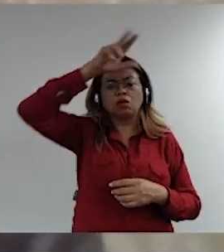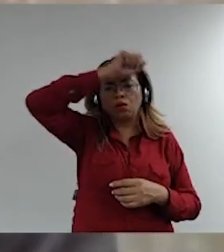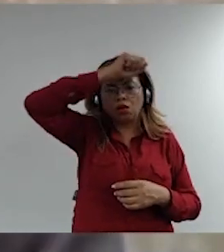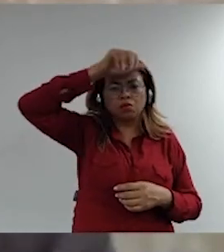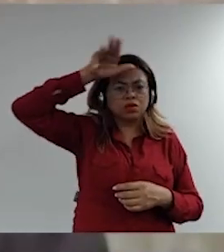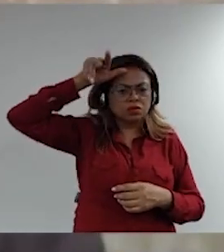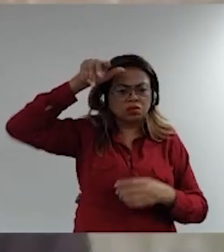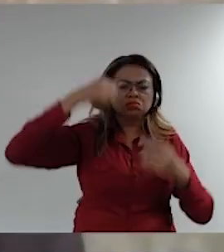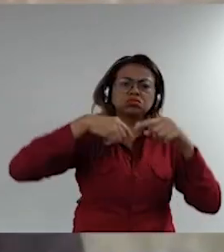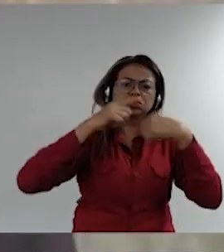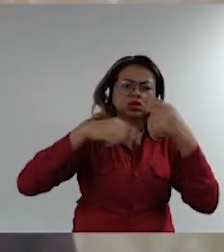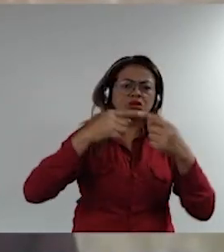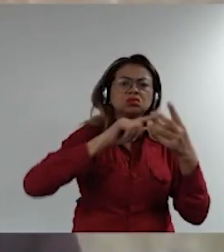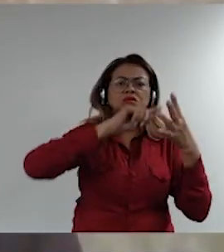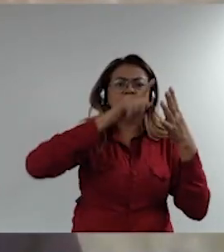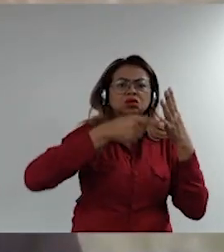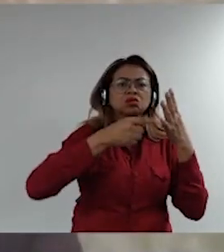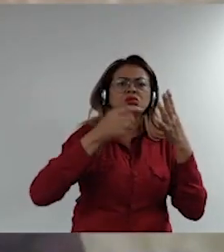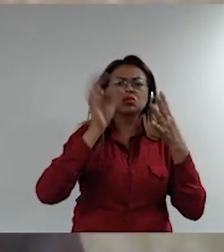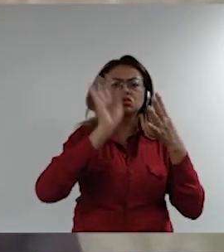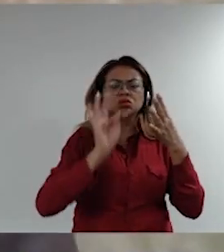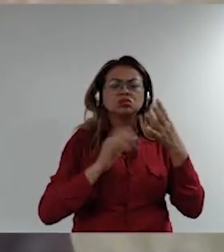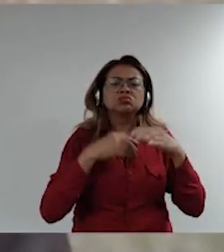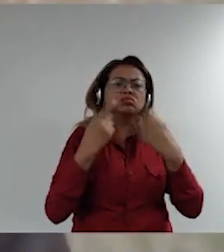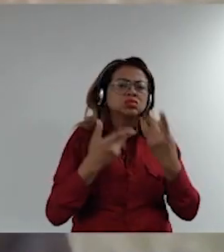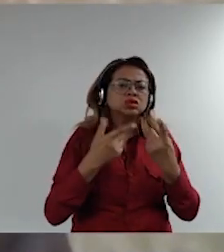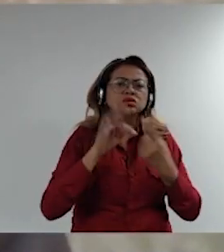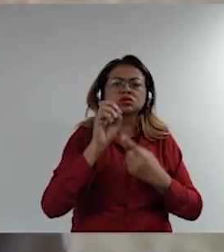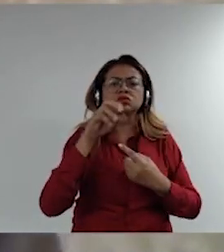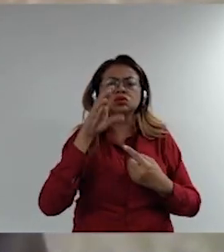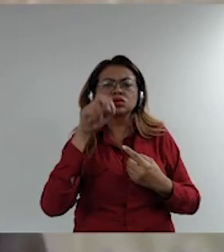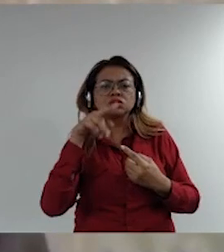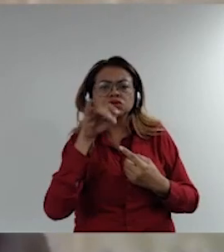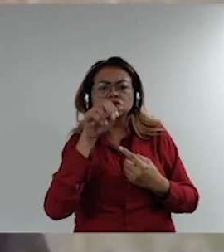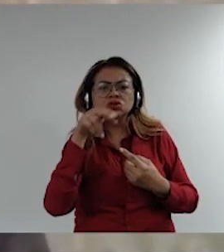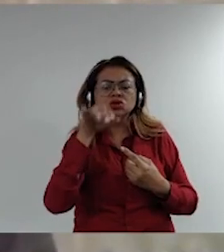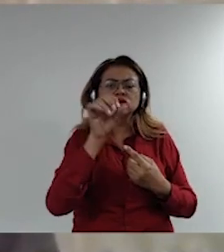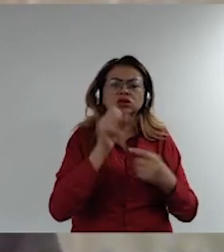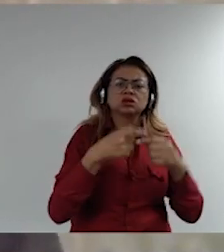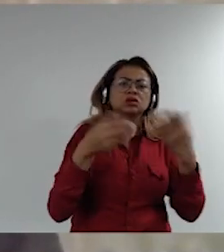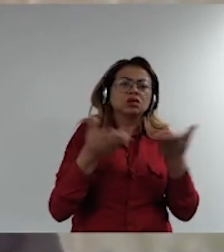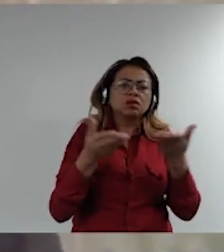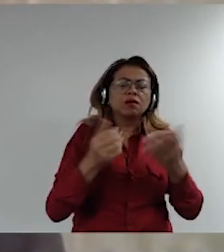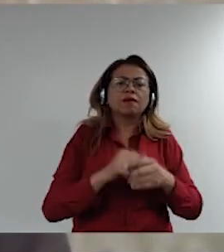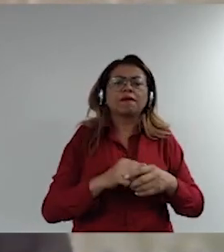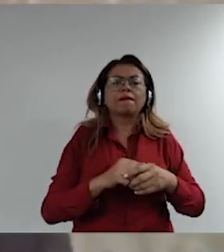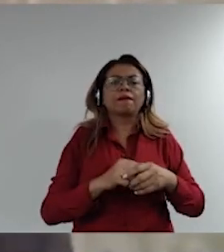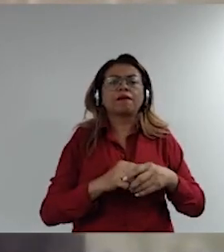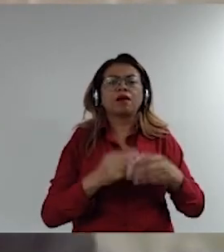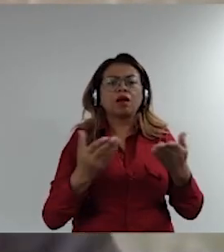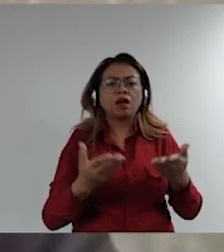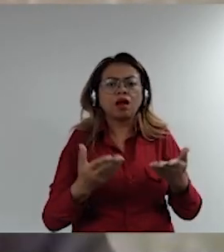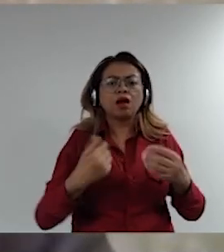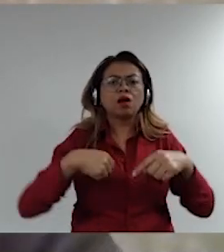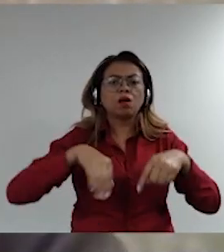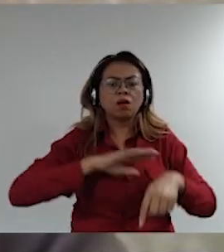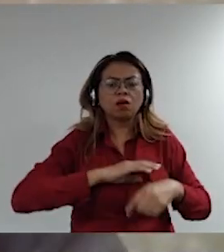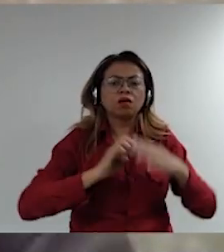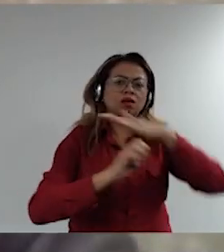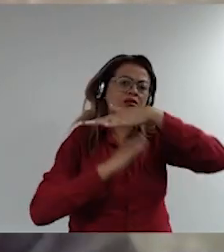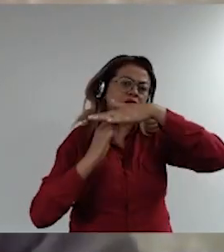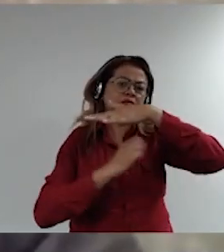né? Aqui do norte, Tocantins. No entanto, agora com o fenômeno PJE, as empresas,